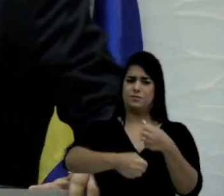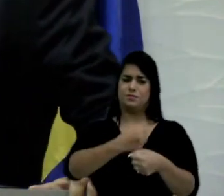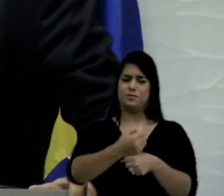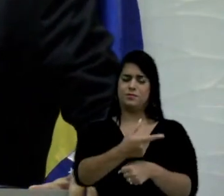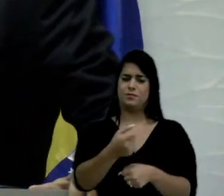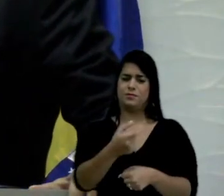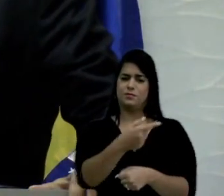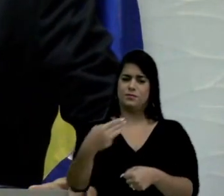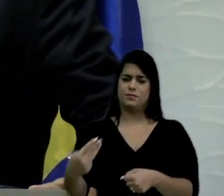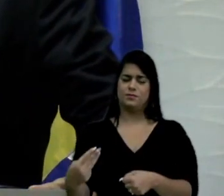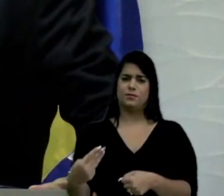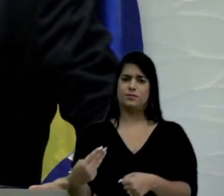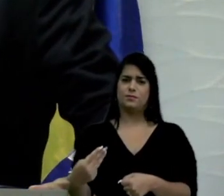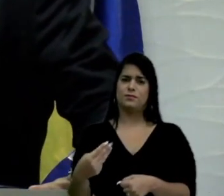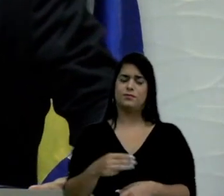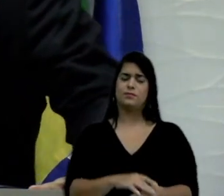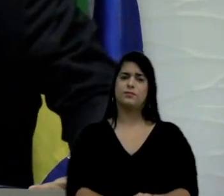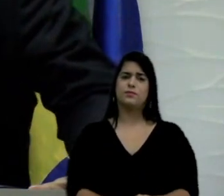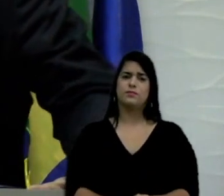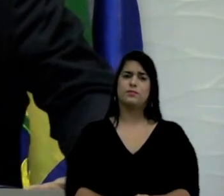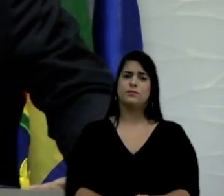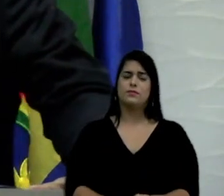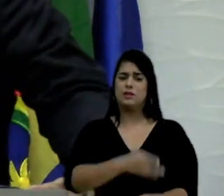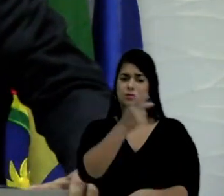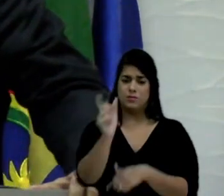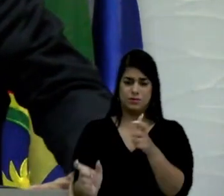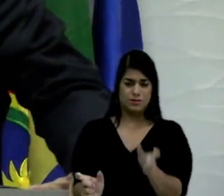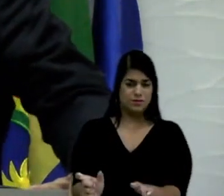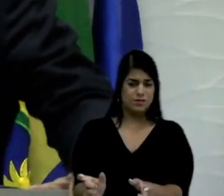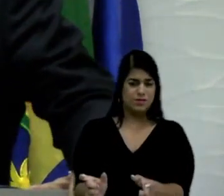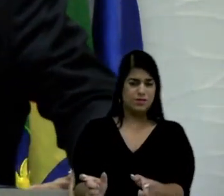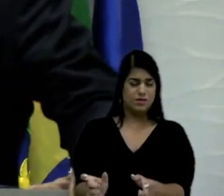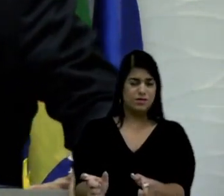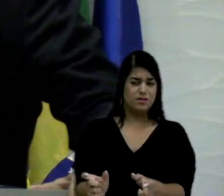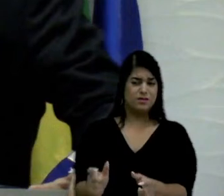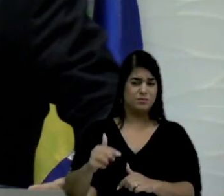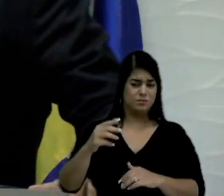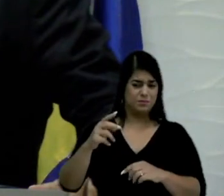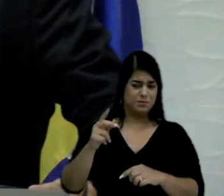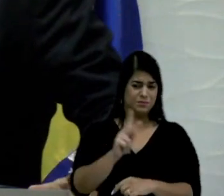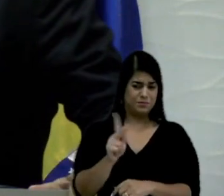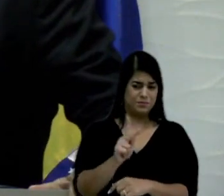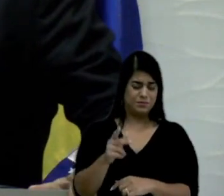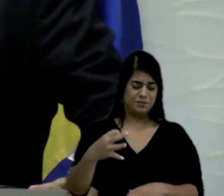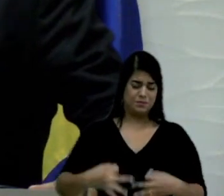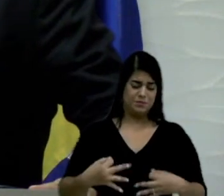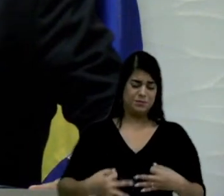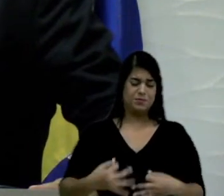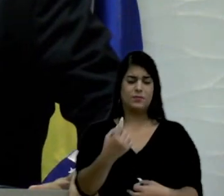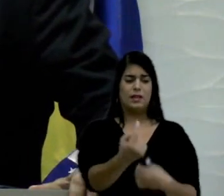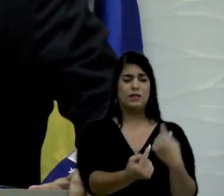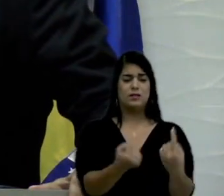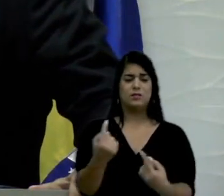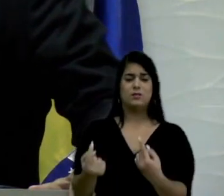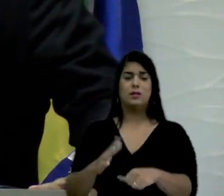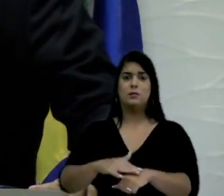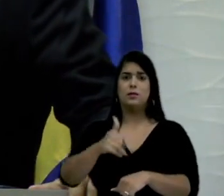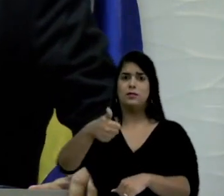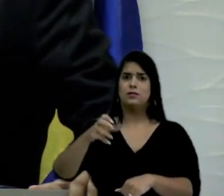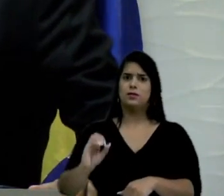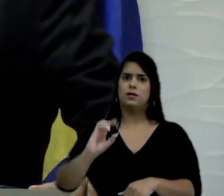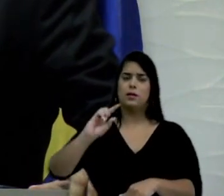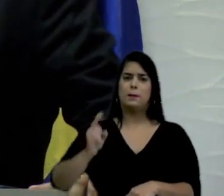2023 tão eles aí na justiça cada um vai atingir mais de r$